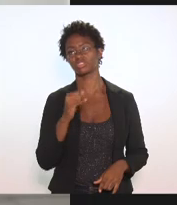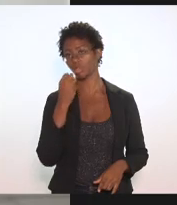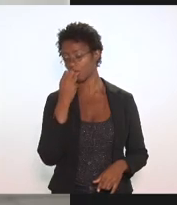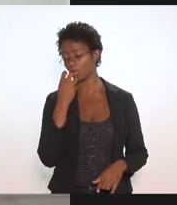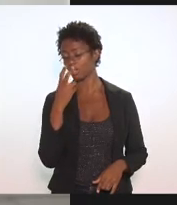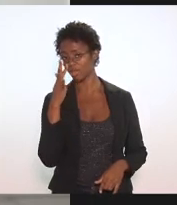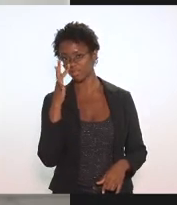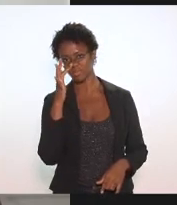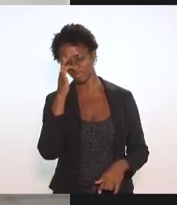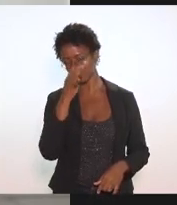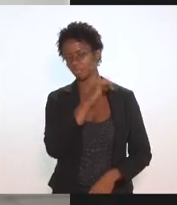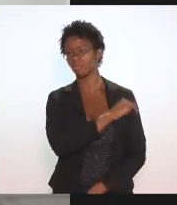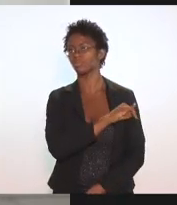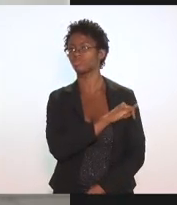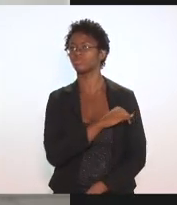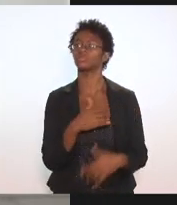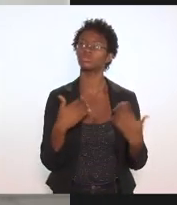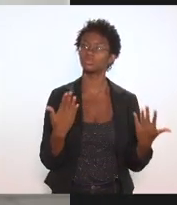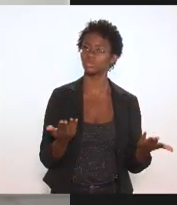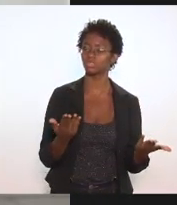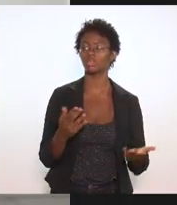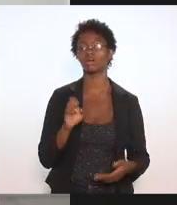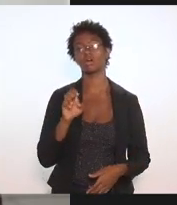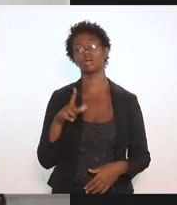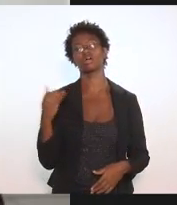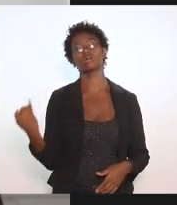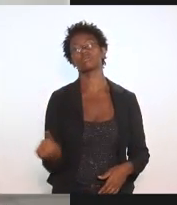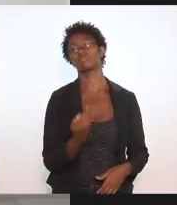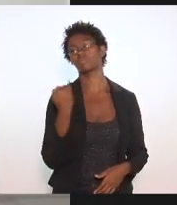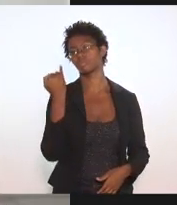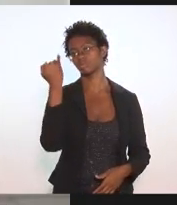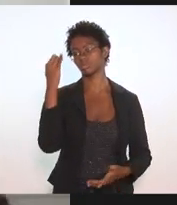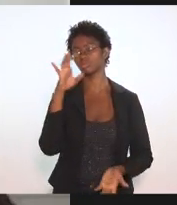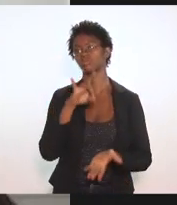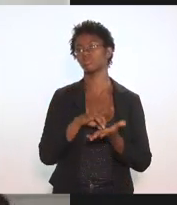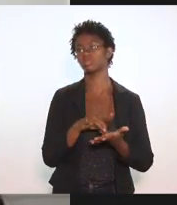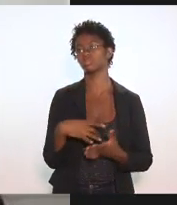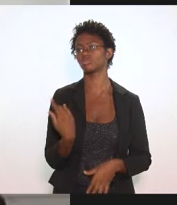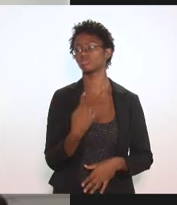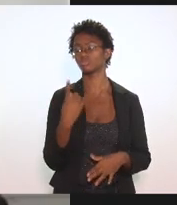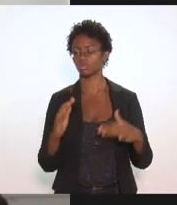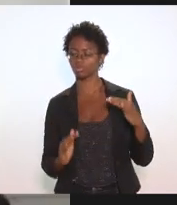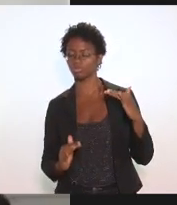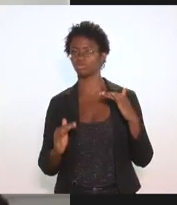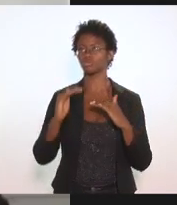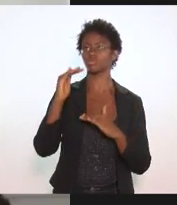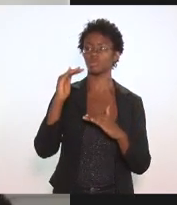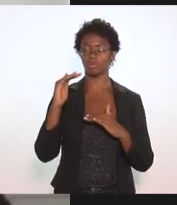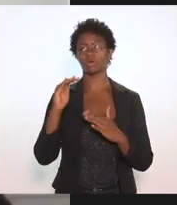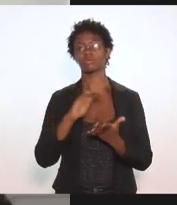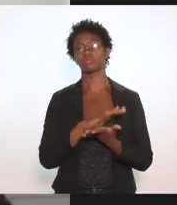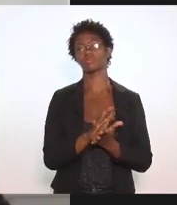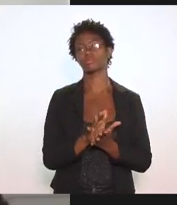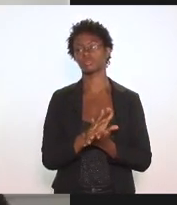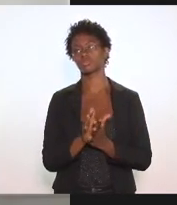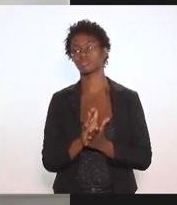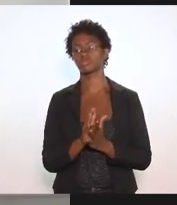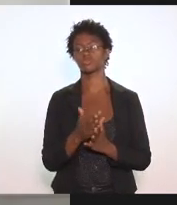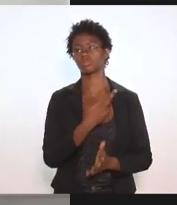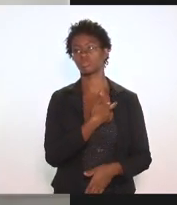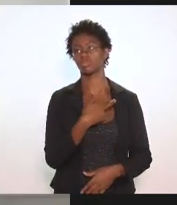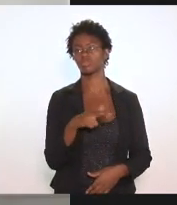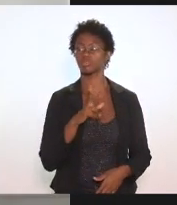Rio de Janeiro. Então, é super fundamental que possamos superar essa lógica de preconceito e racismo religioso. E